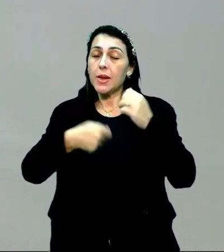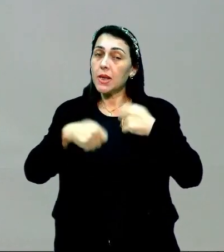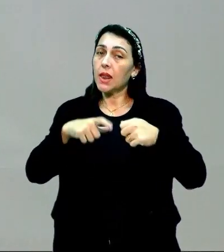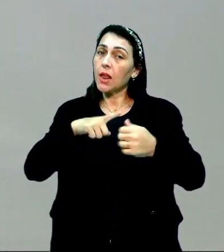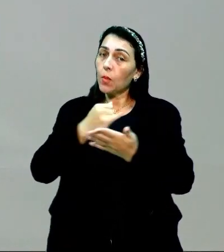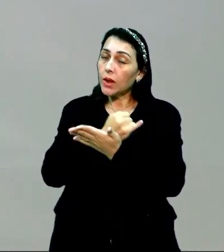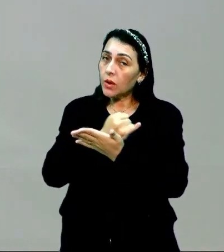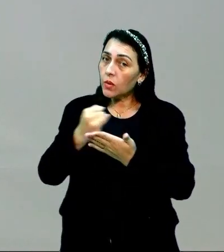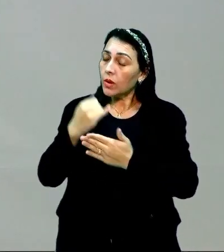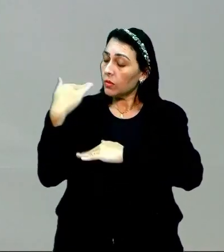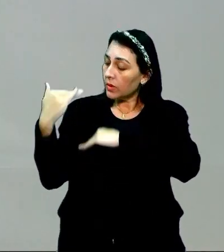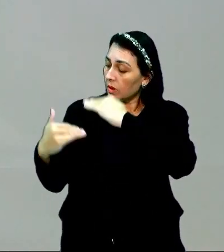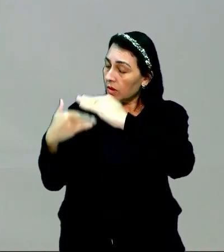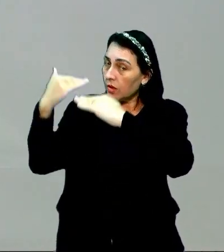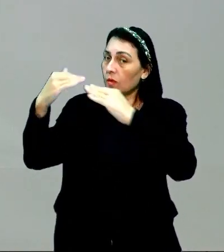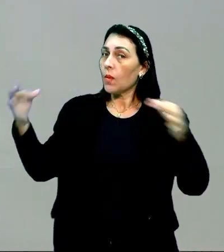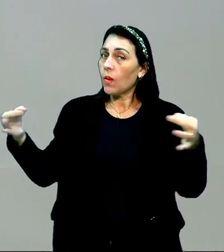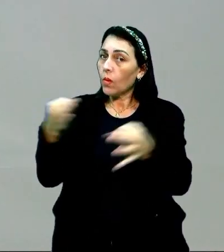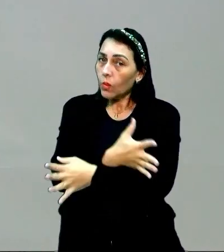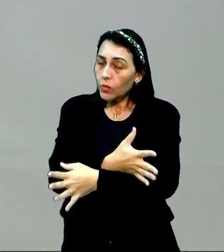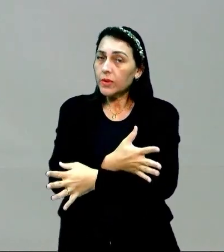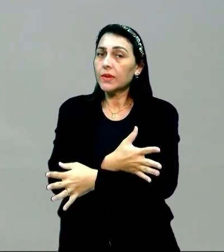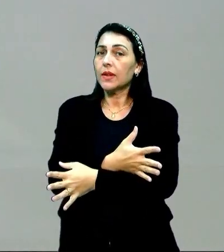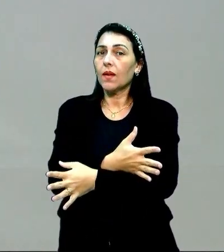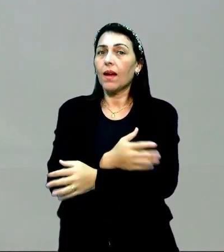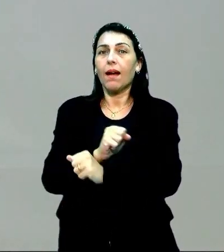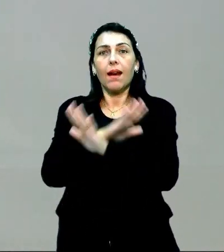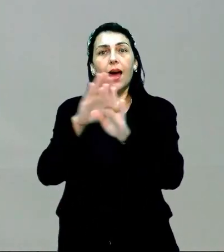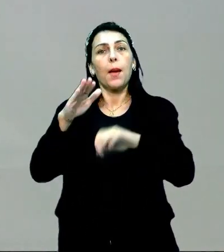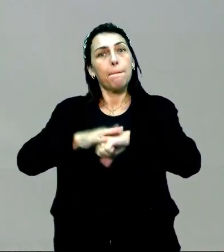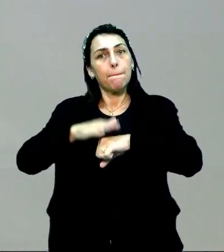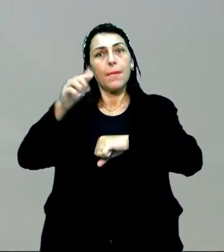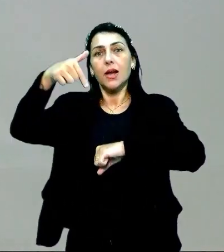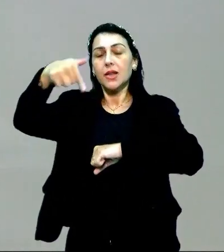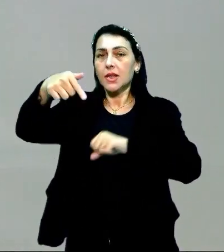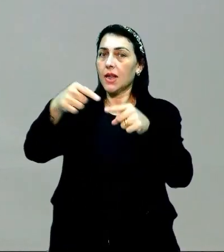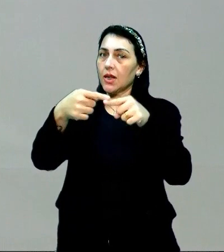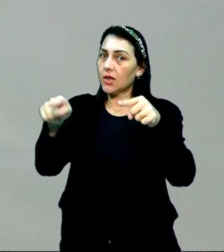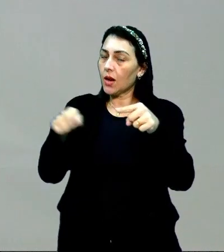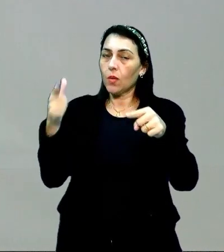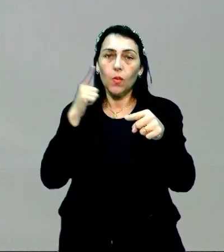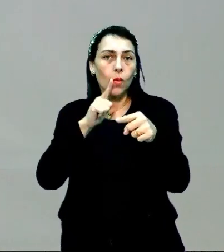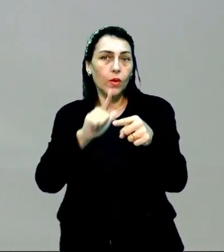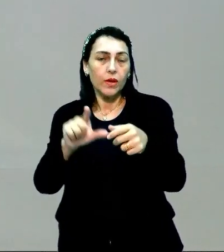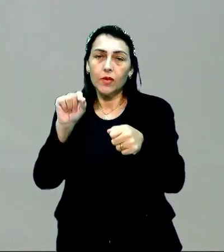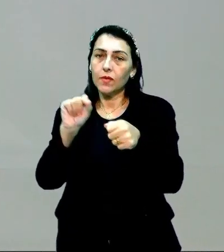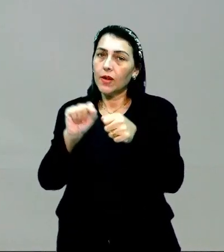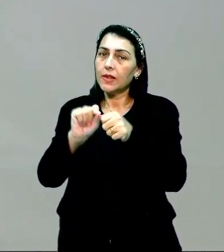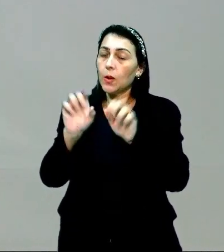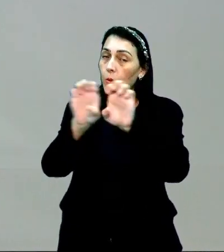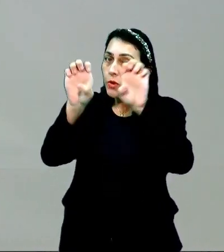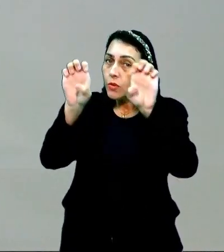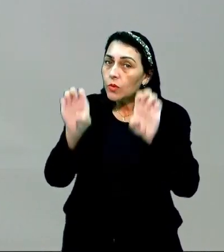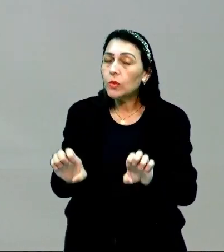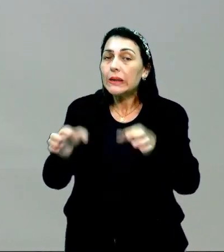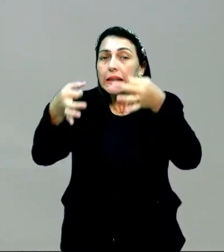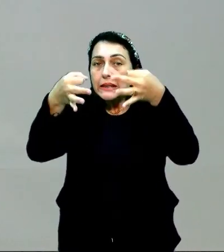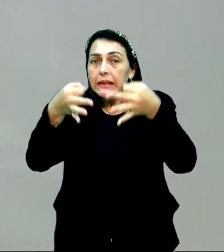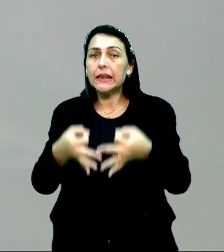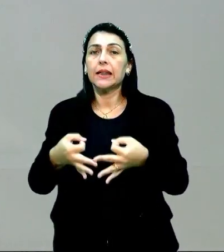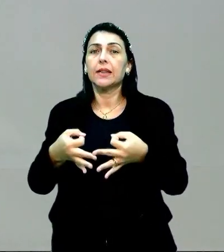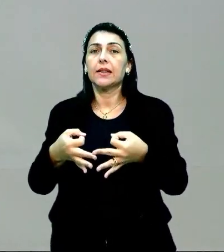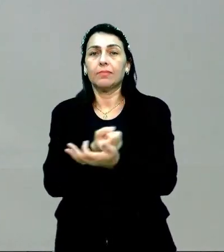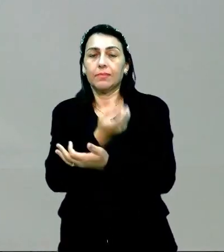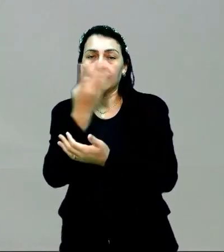uma introdução, desenvolvimento e uma conclusão, é lógico que em 7 linhas eu não consigo fazer uma estrutura